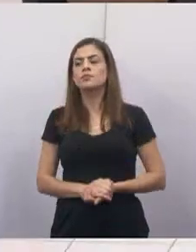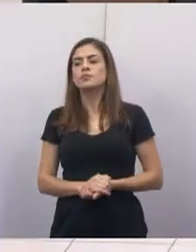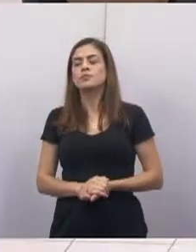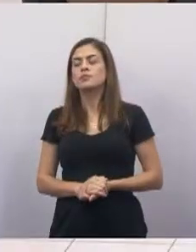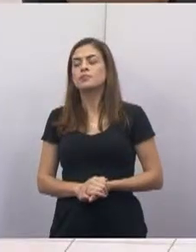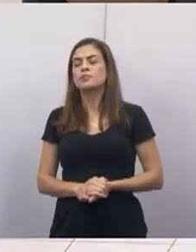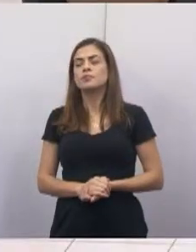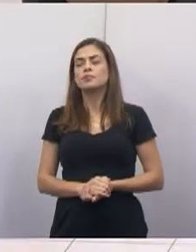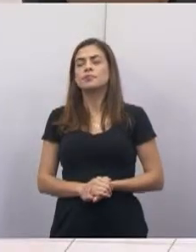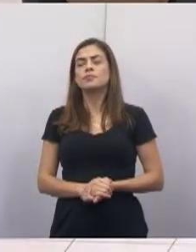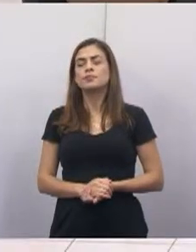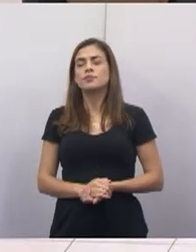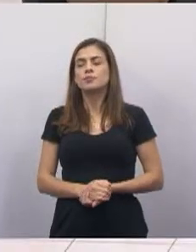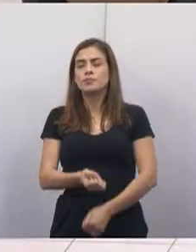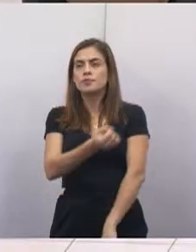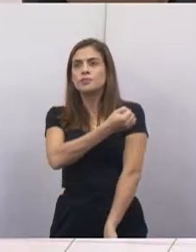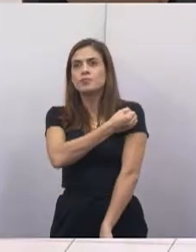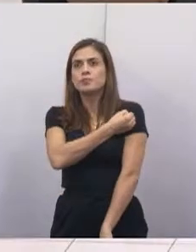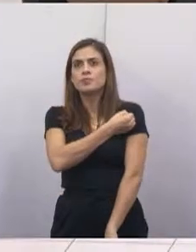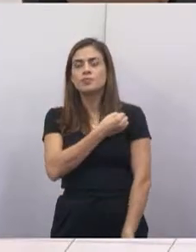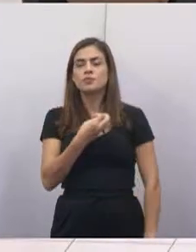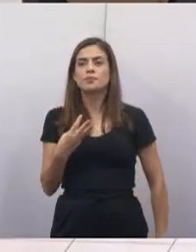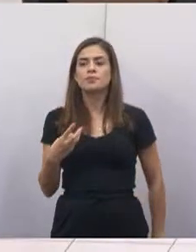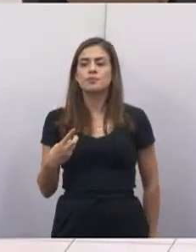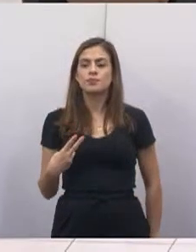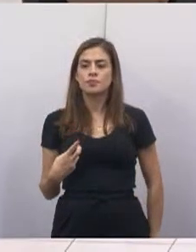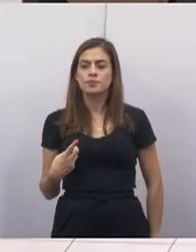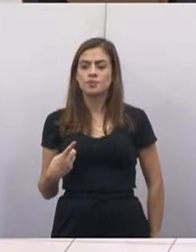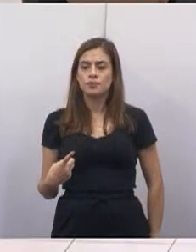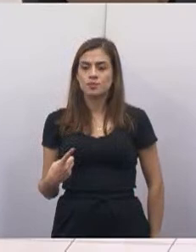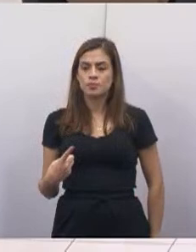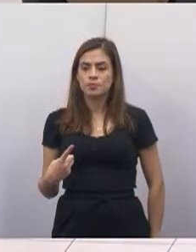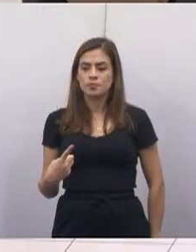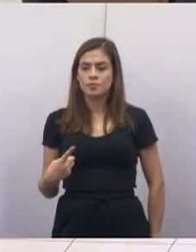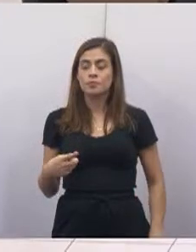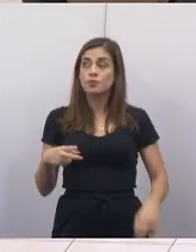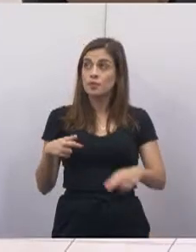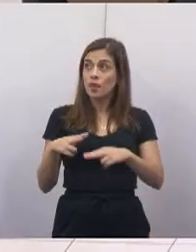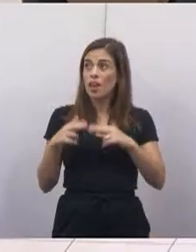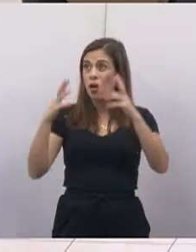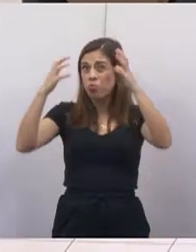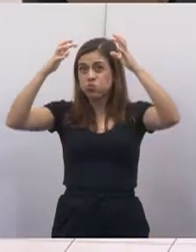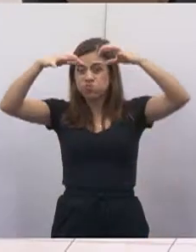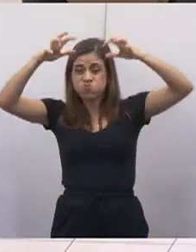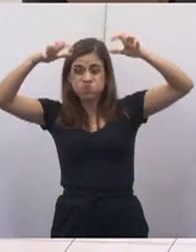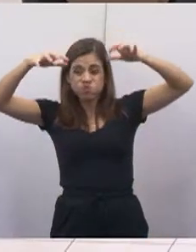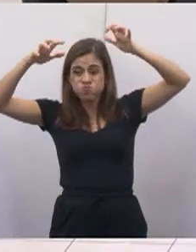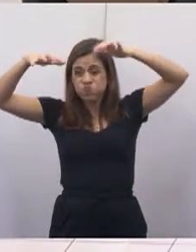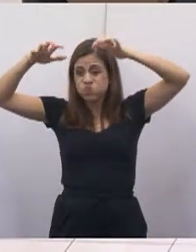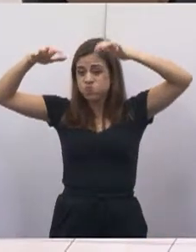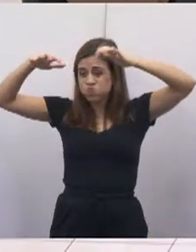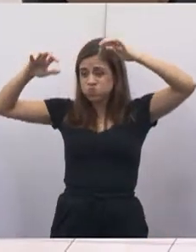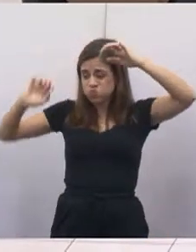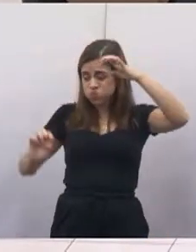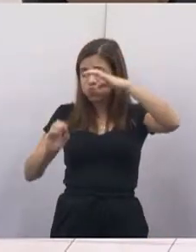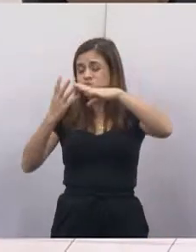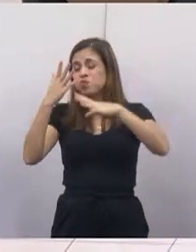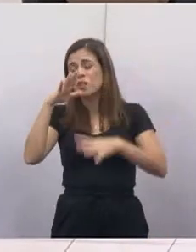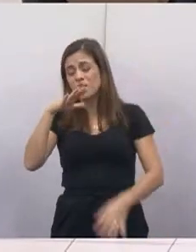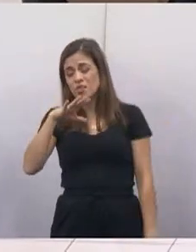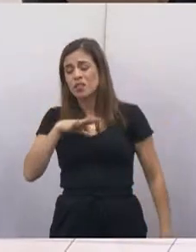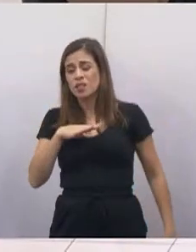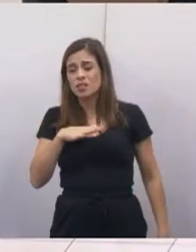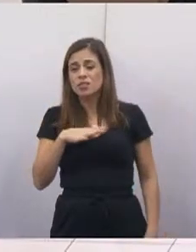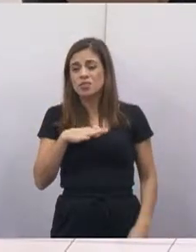Pedido de informação número 31. Considerando as fortes chuvas que vem ocorrendo em nossa cidade, considerando